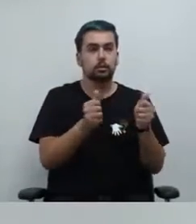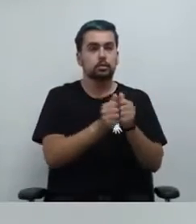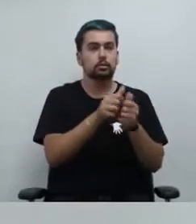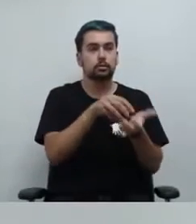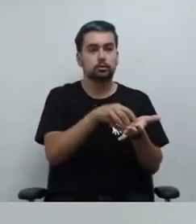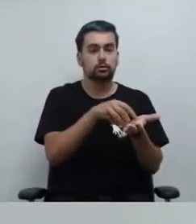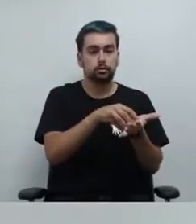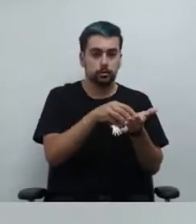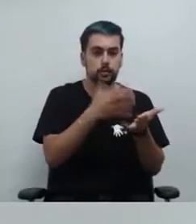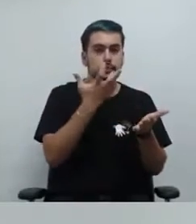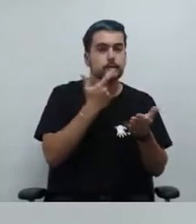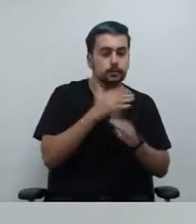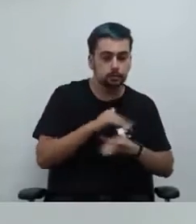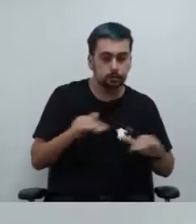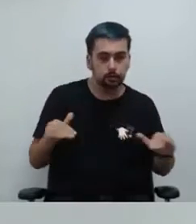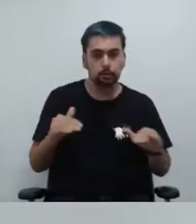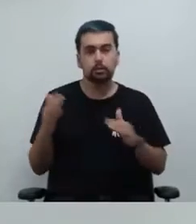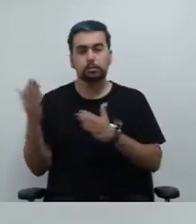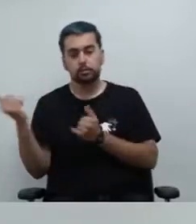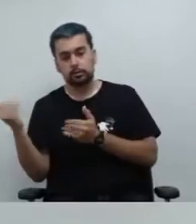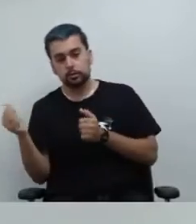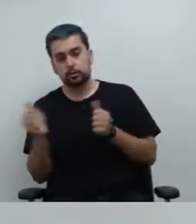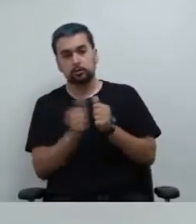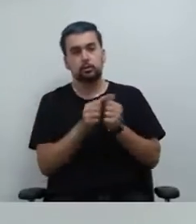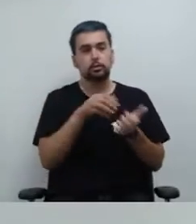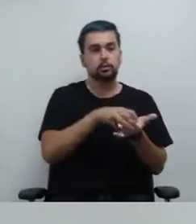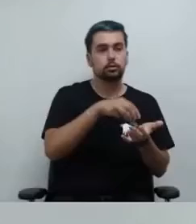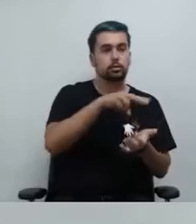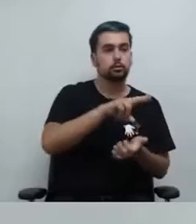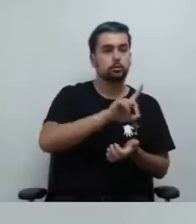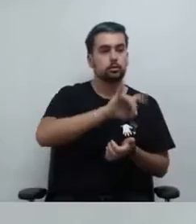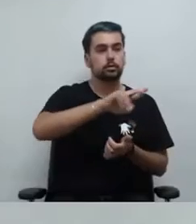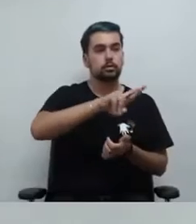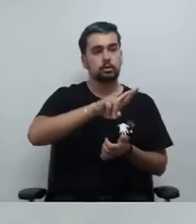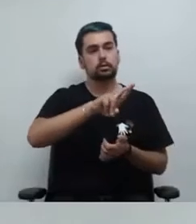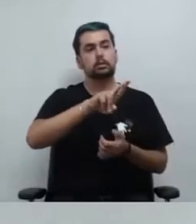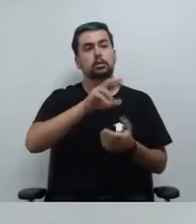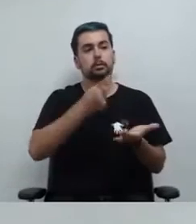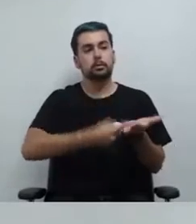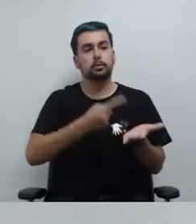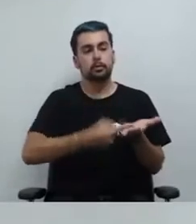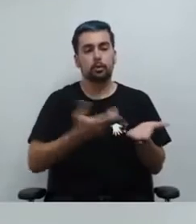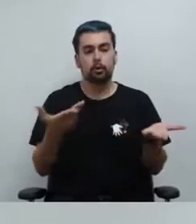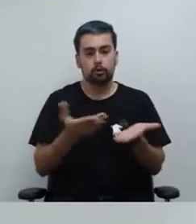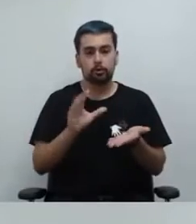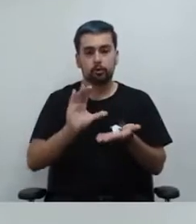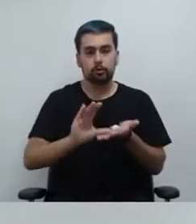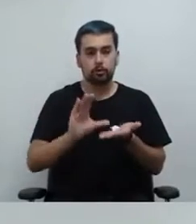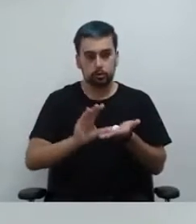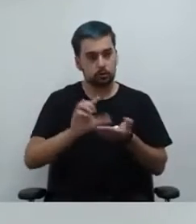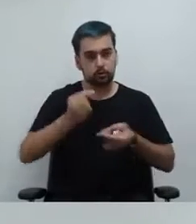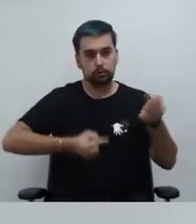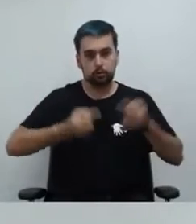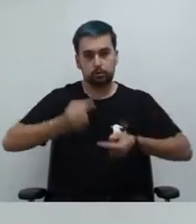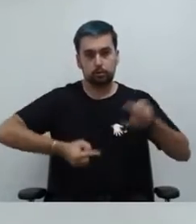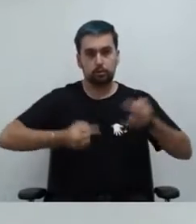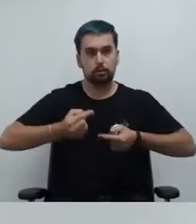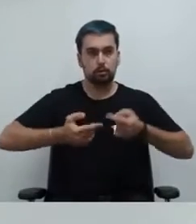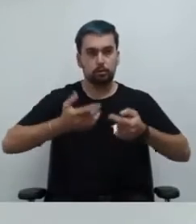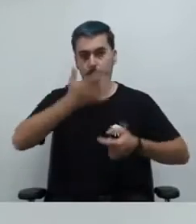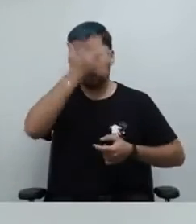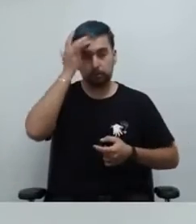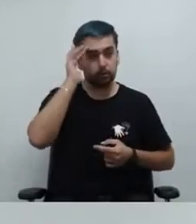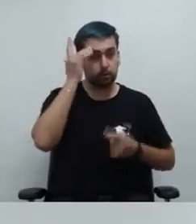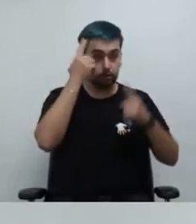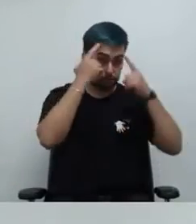de Infância e Juventude e com o NUDIR, a gente elaborou a proposta que está hoje no Conselho de Política de Atendimento a Vítimas de